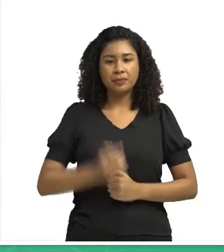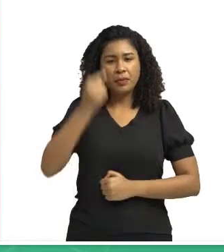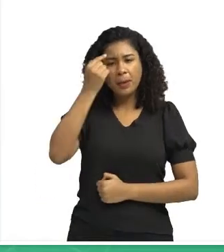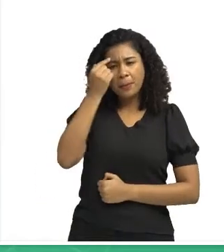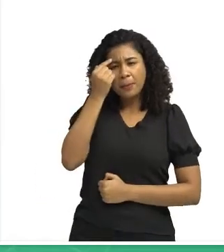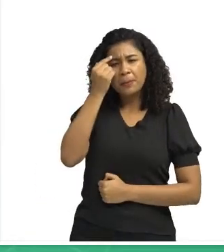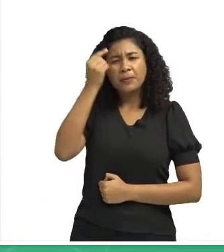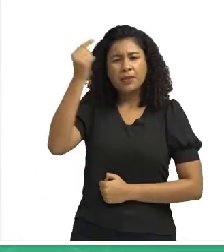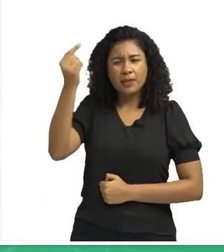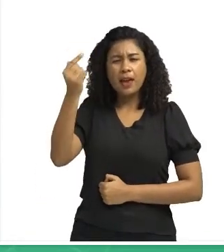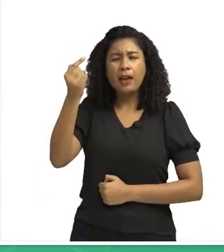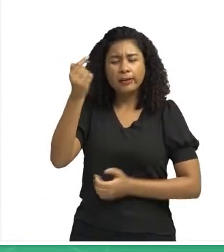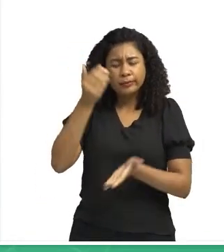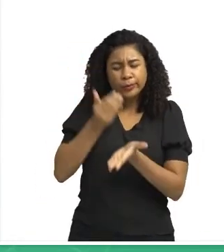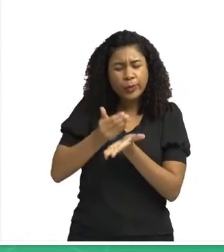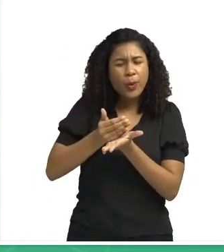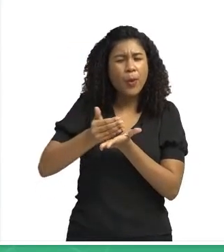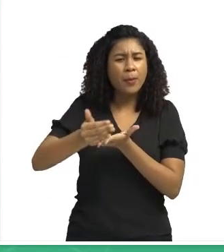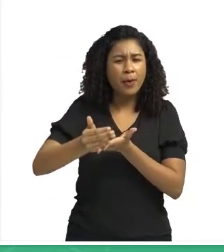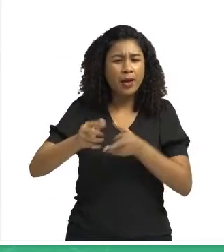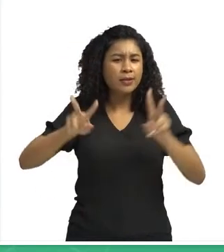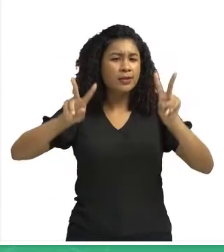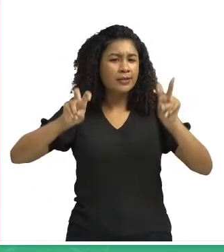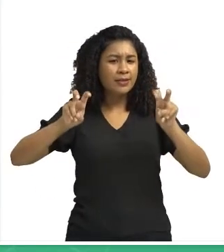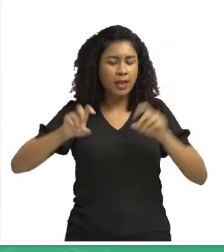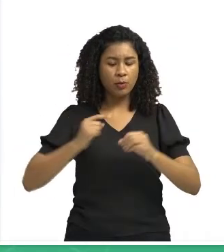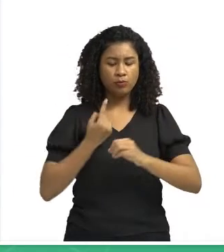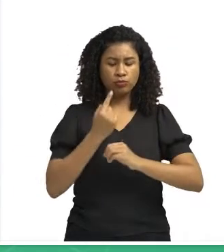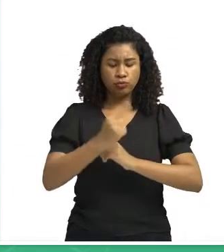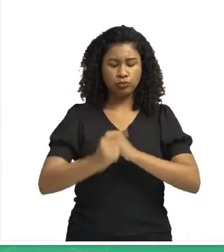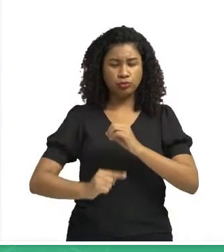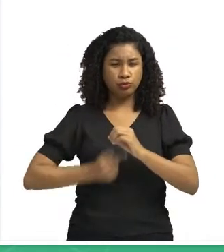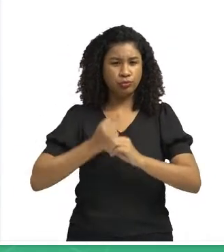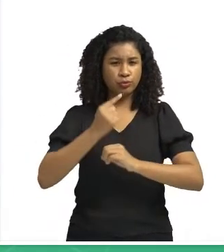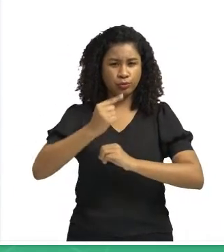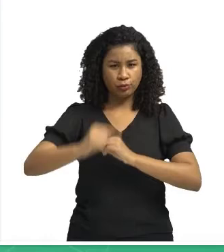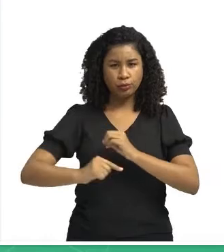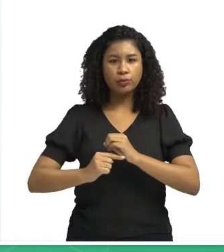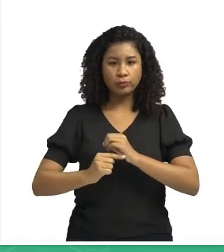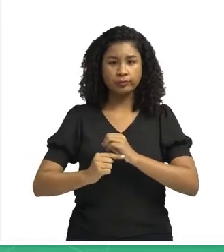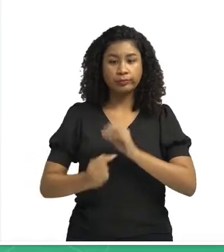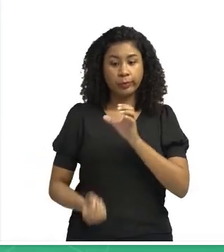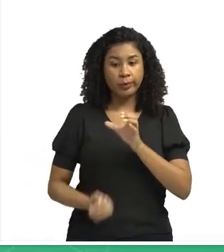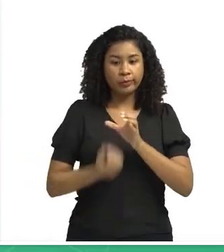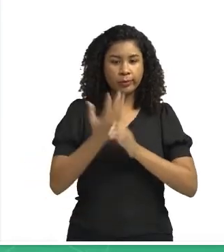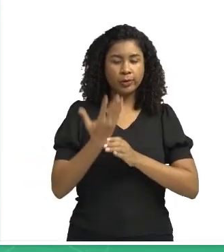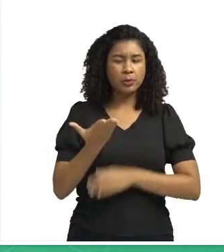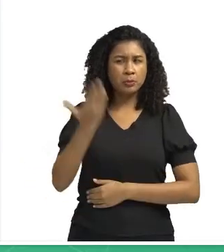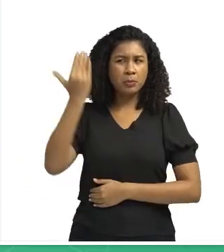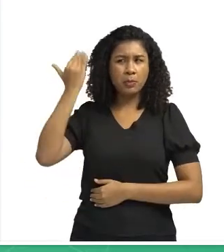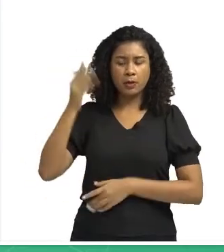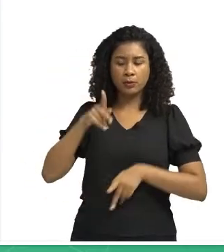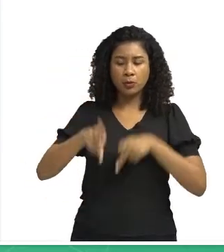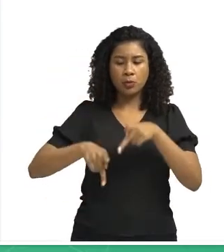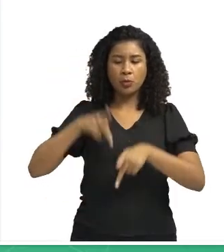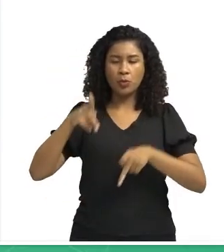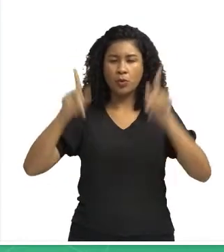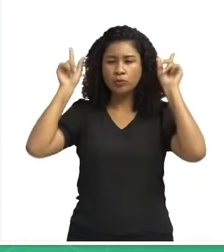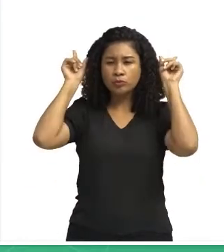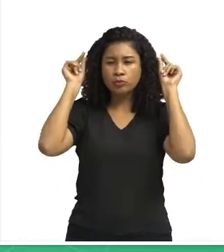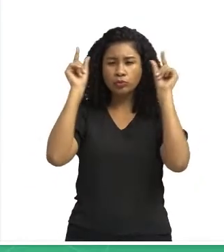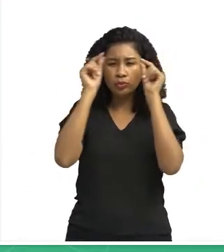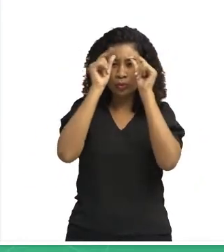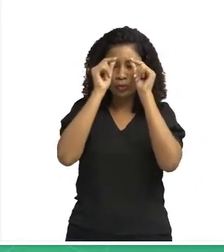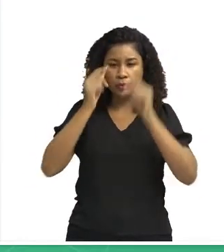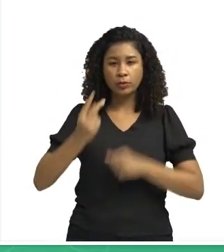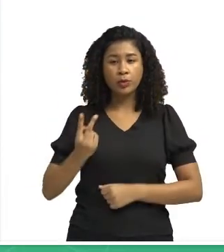ideias sobre o átomo, elas surgiram com os antigos gregos, Leucipto